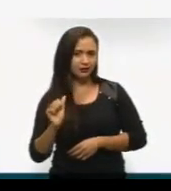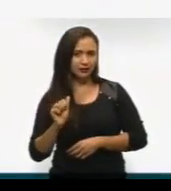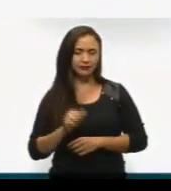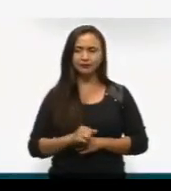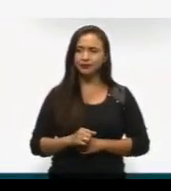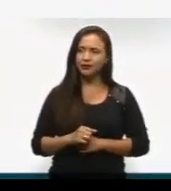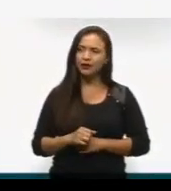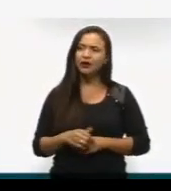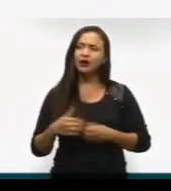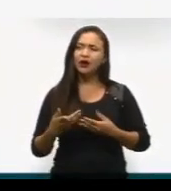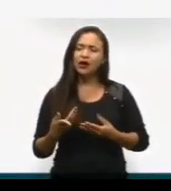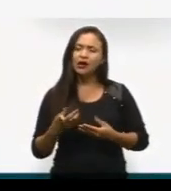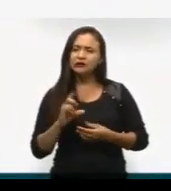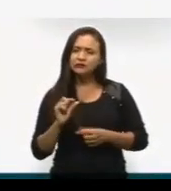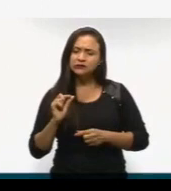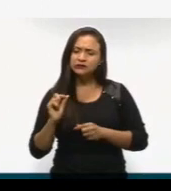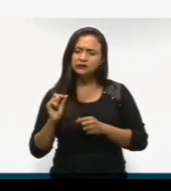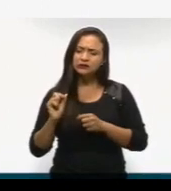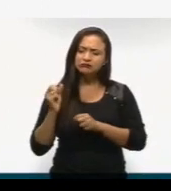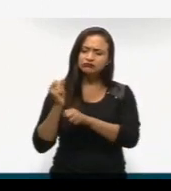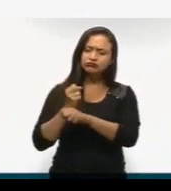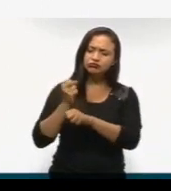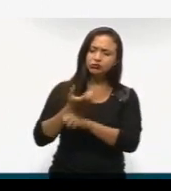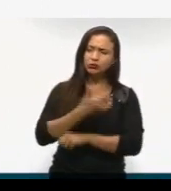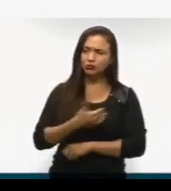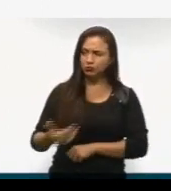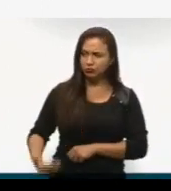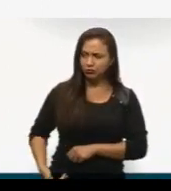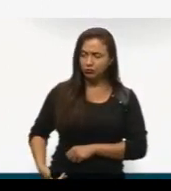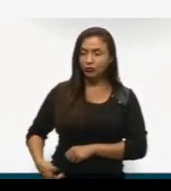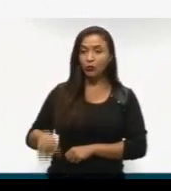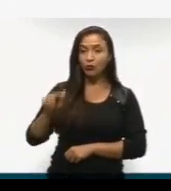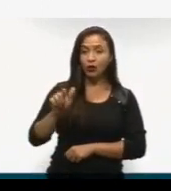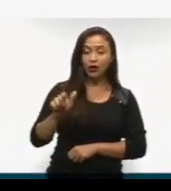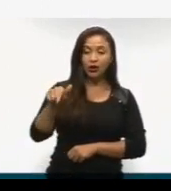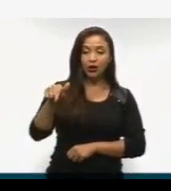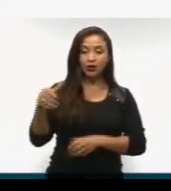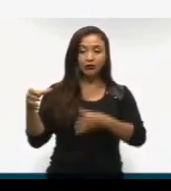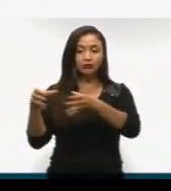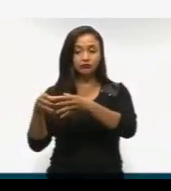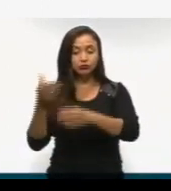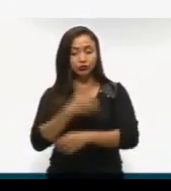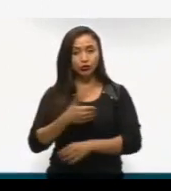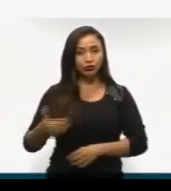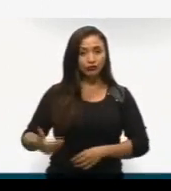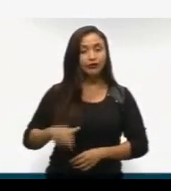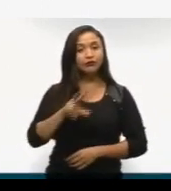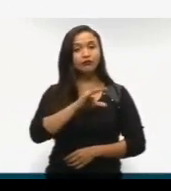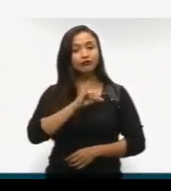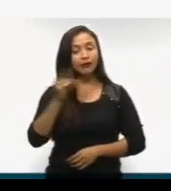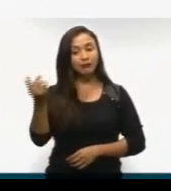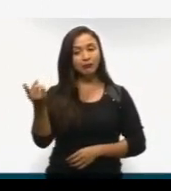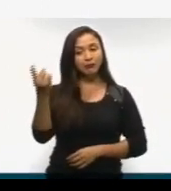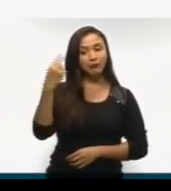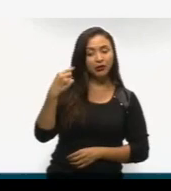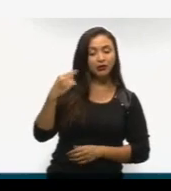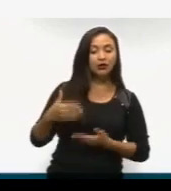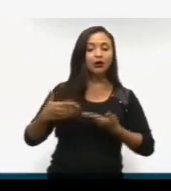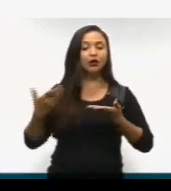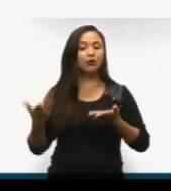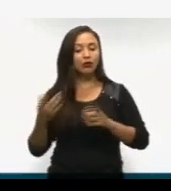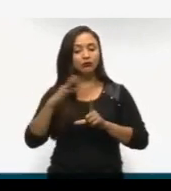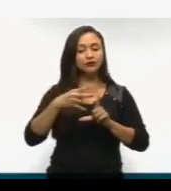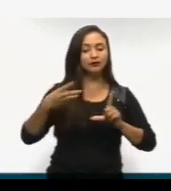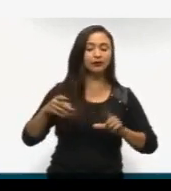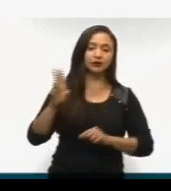tratar de obras públicas, a contratante é quem determinará qual tabela base você deve